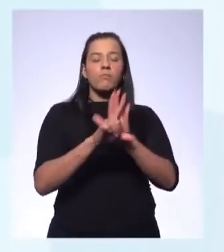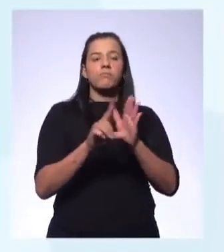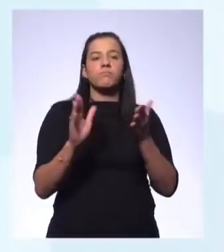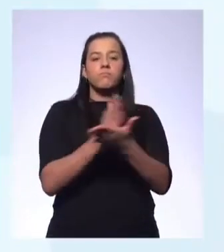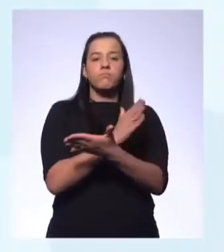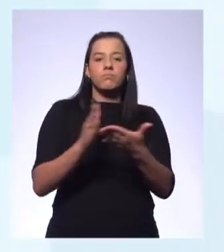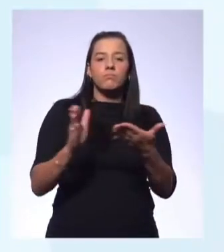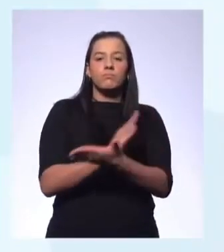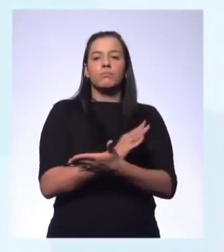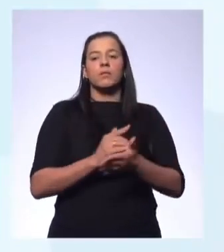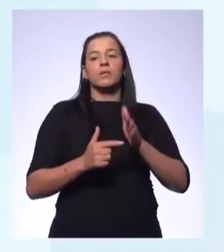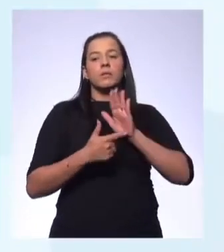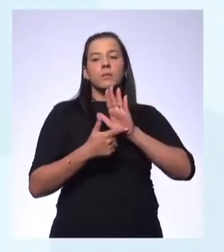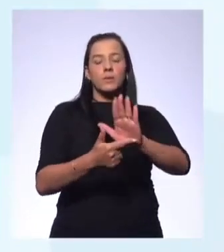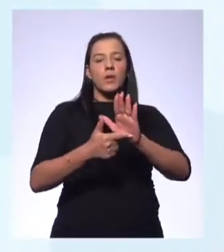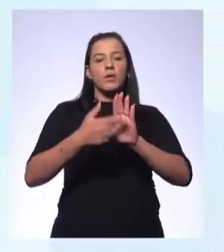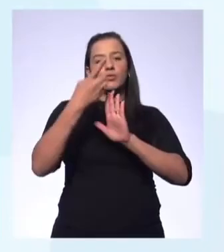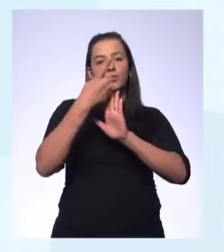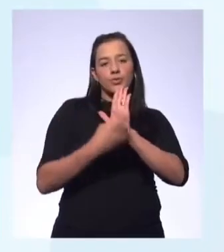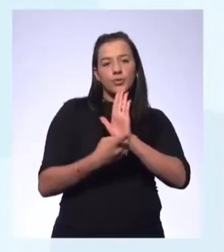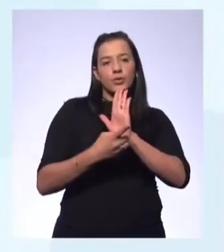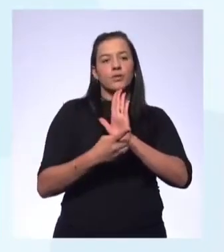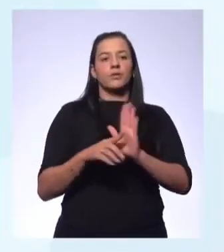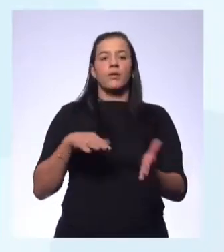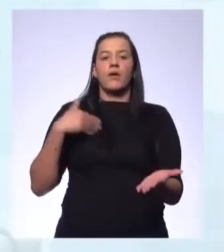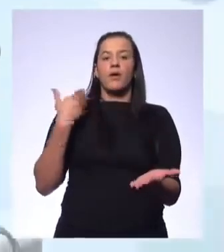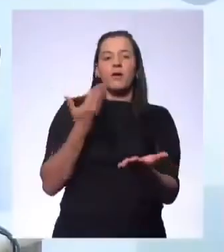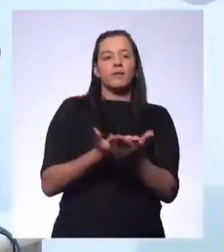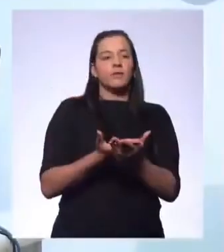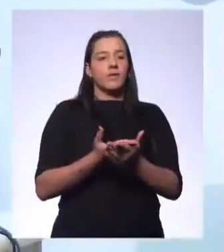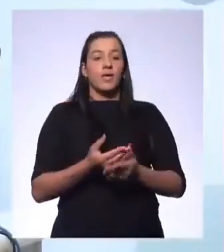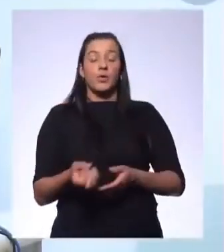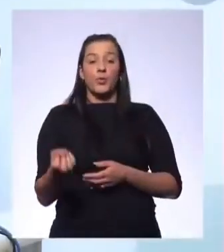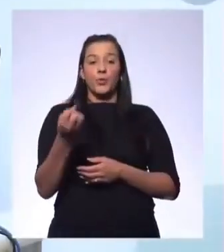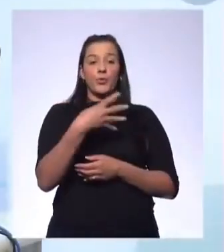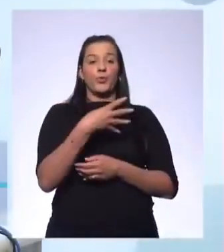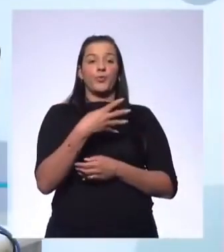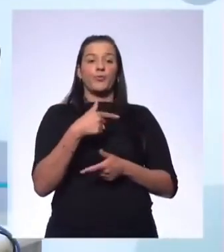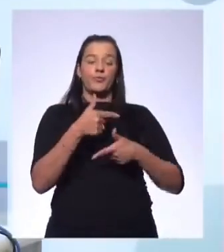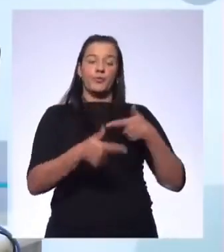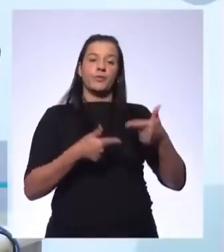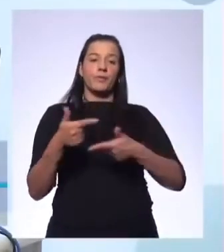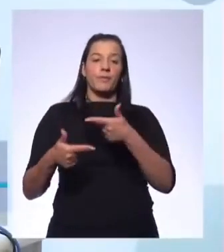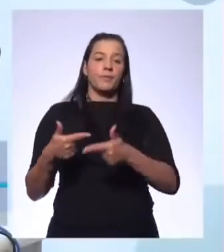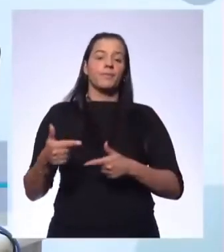trabalhistas que conferiram direitos até então inéditos aos